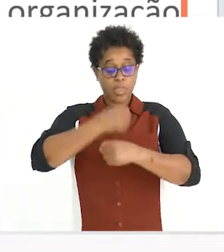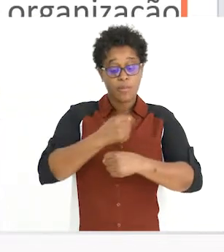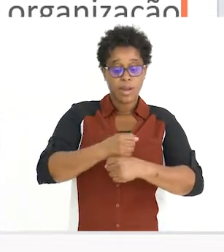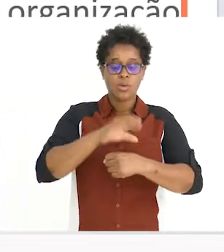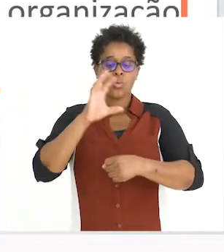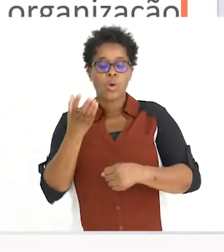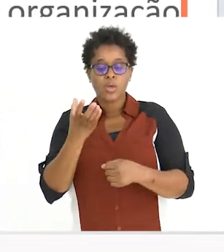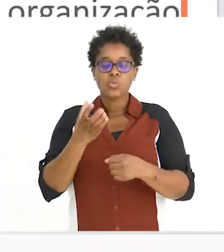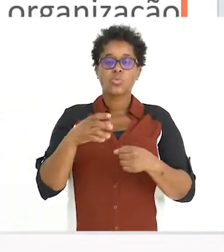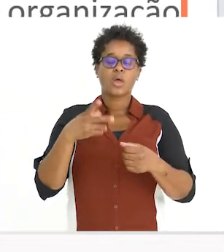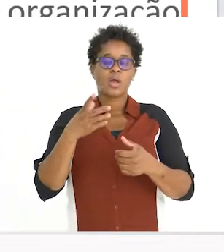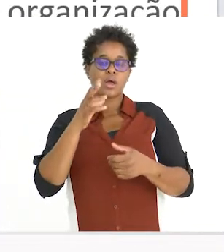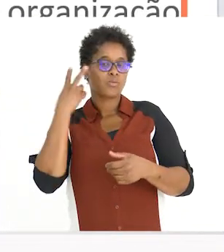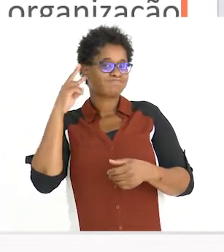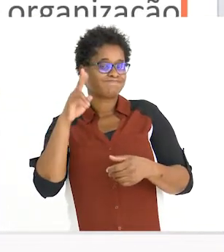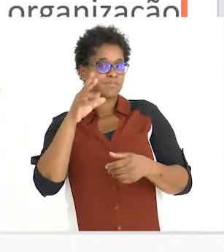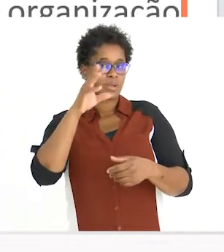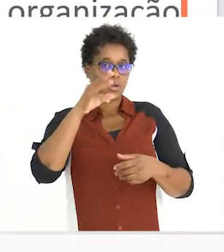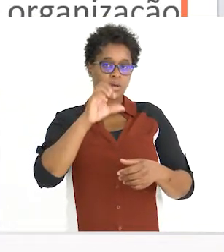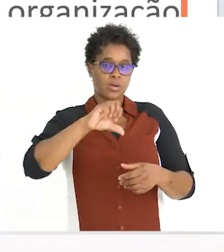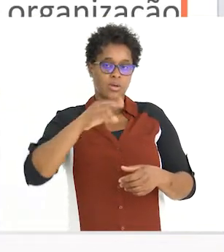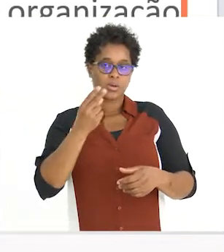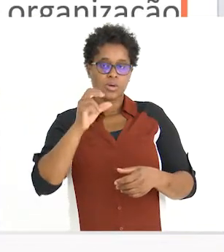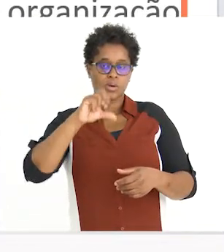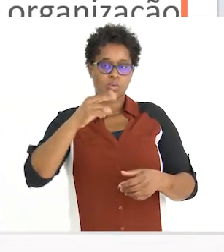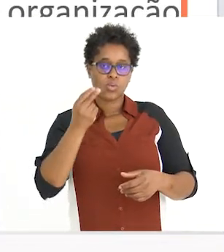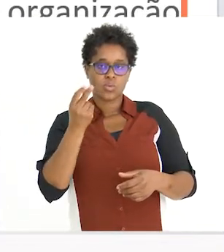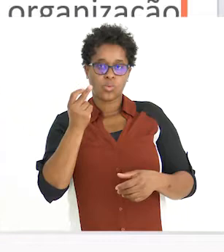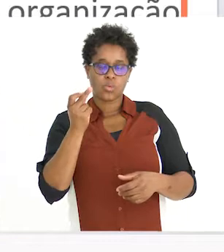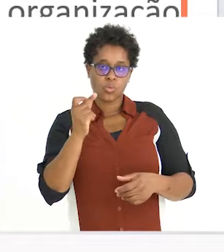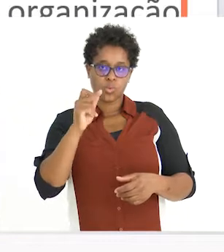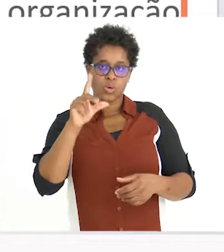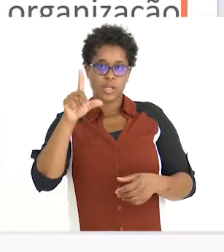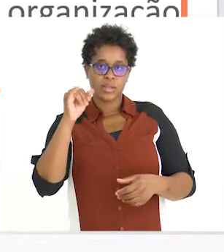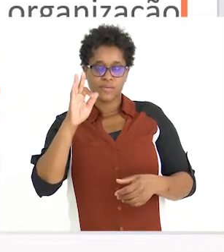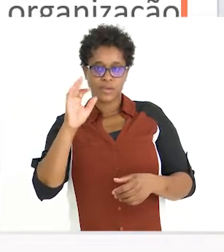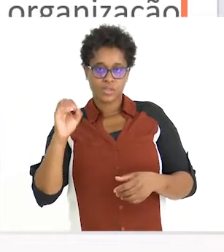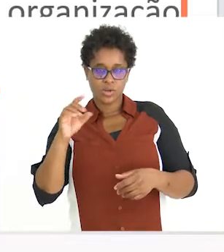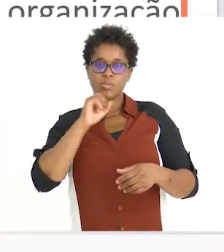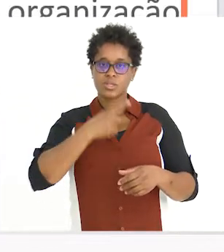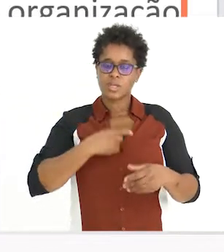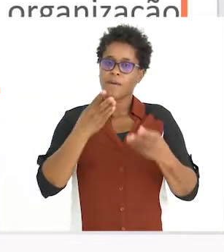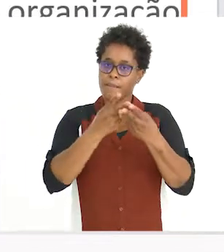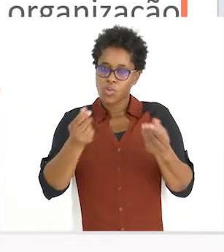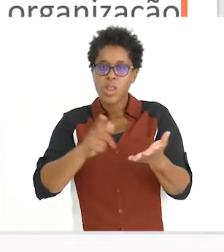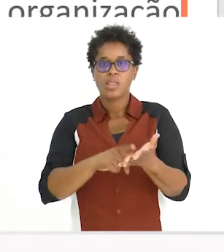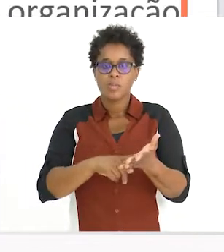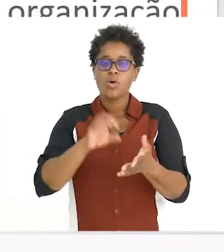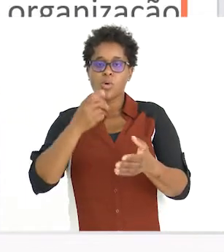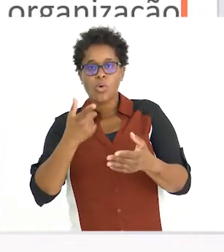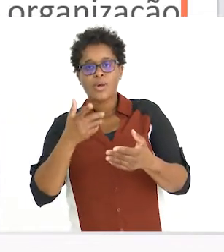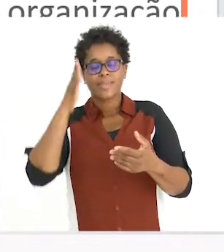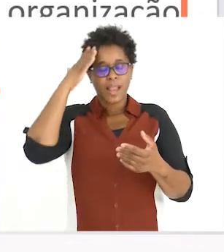à qualificação poderá ser manual ou intelectual. E quanto ao modo de execução, poderá ser trabalho